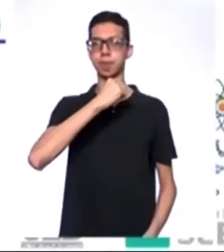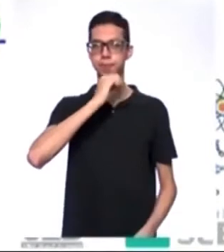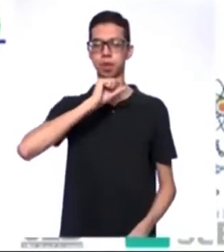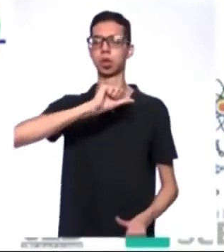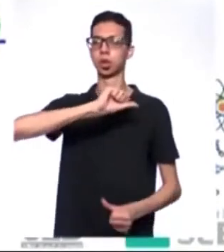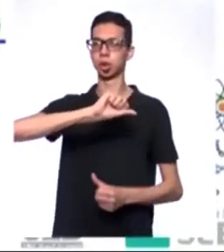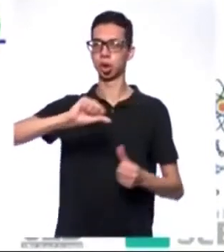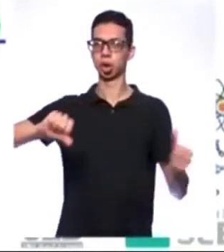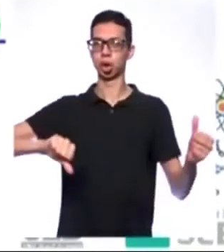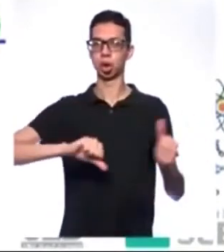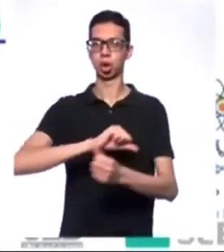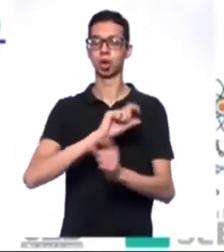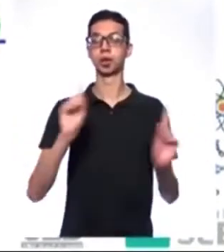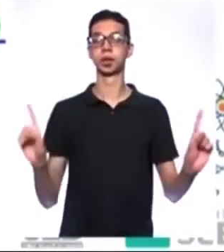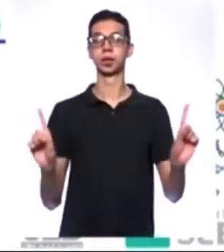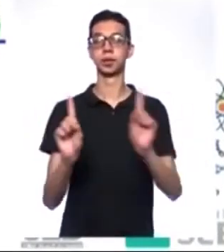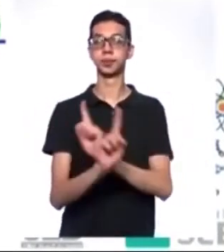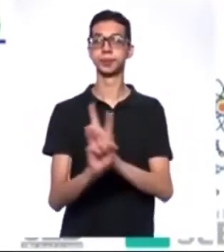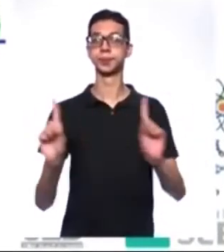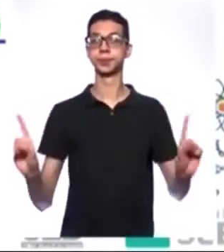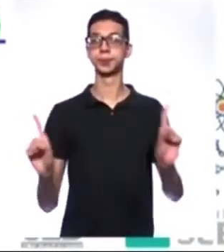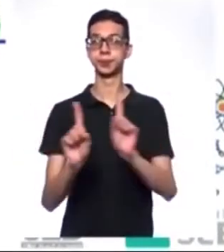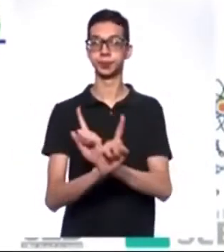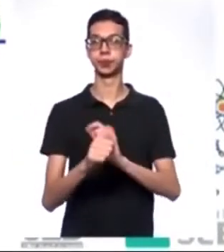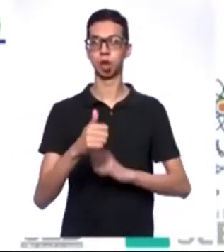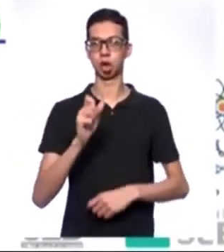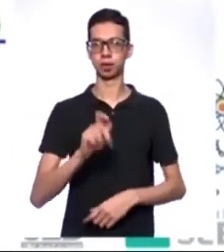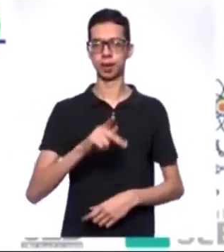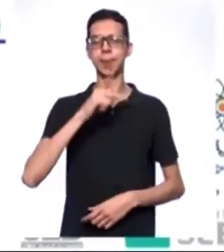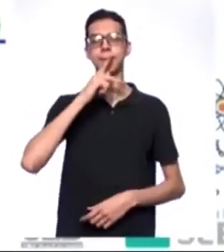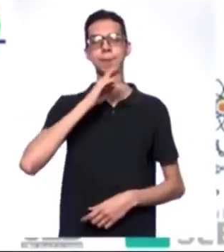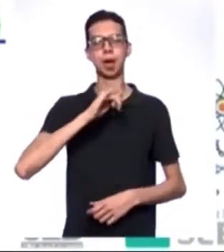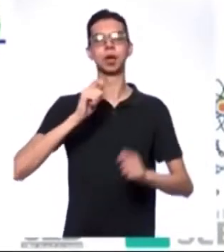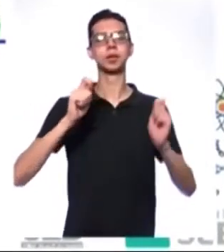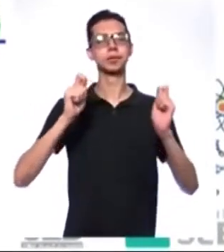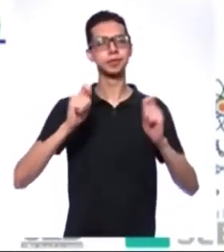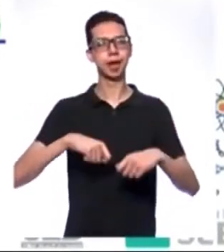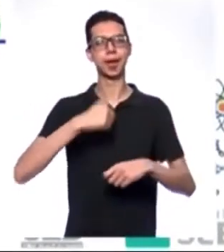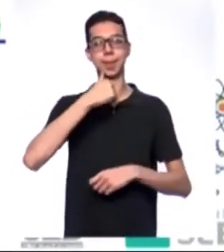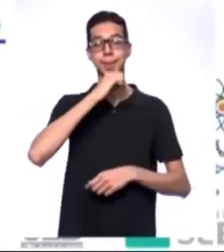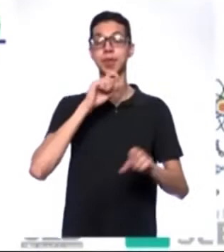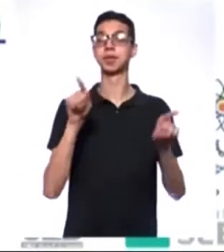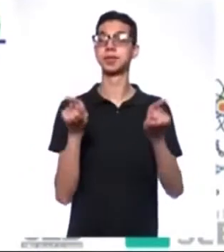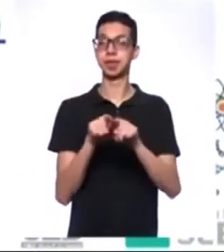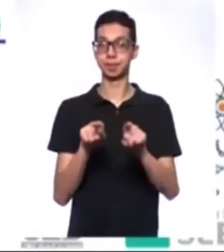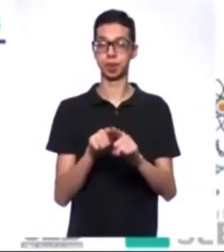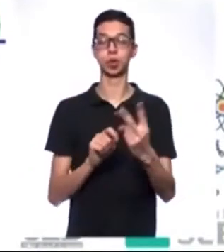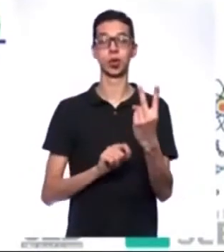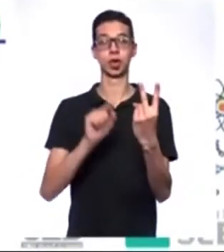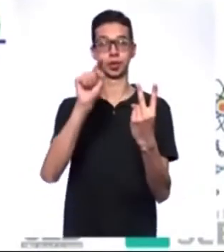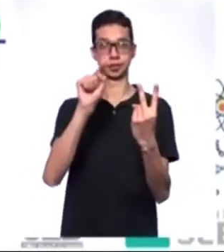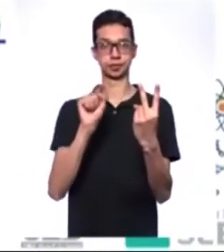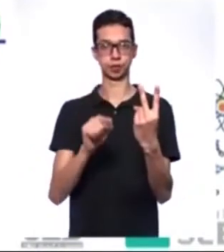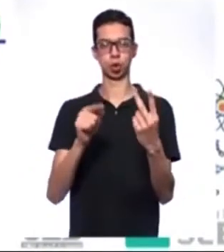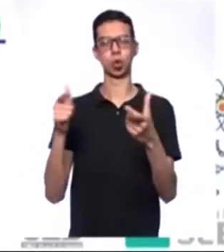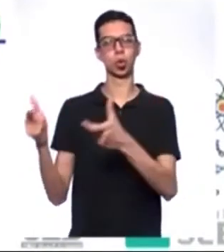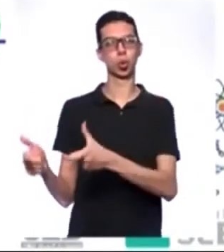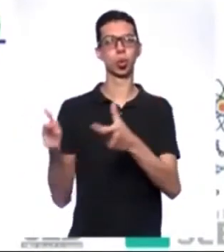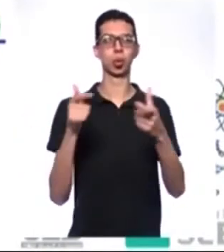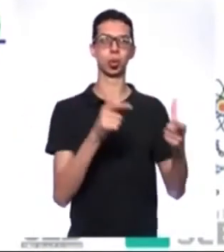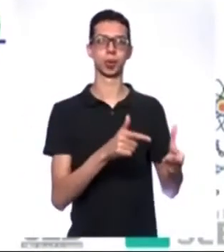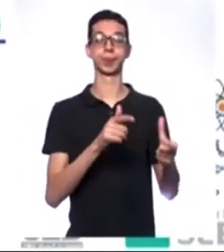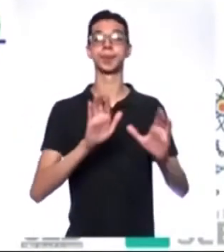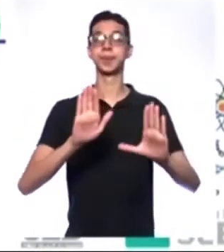combinado o pai EA mãe podem trocar 2 fatorial vezes e lugar e já os filhos são